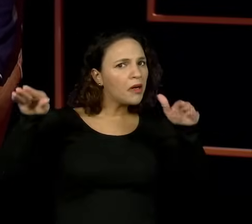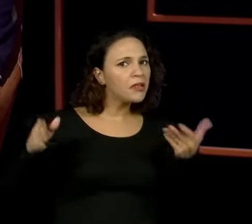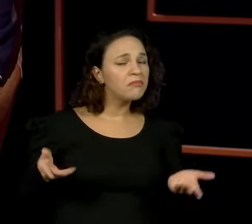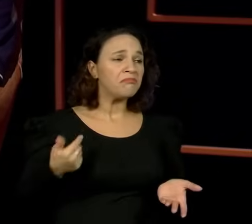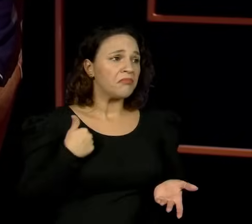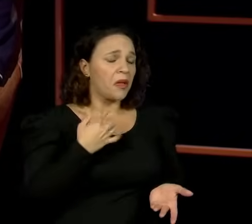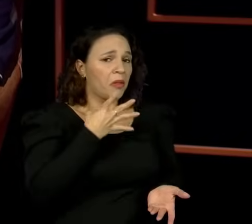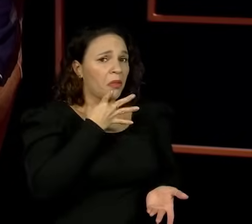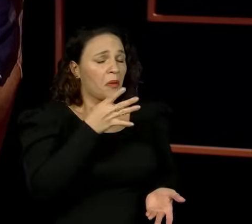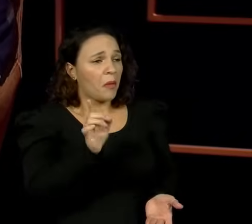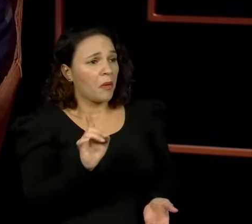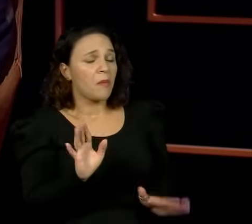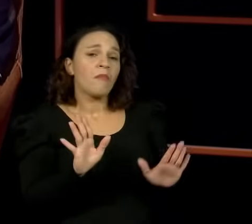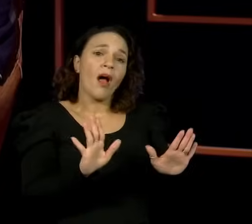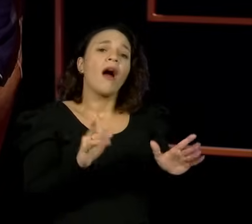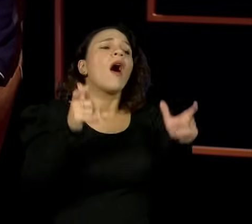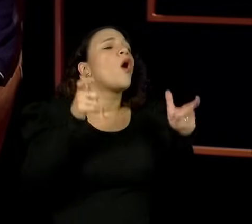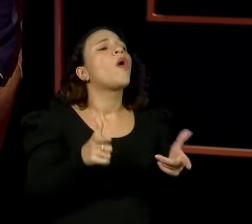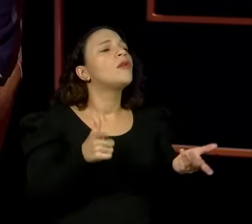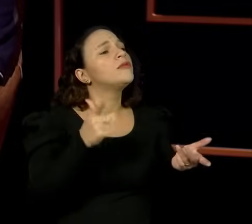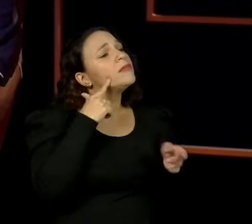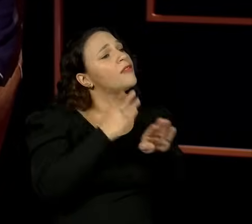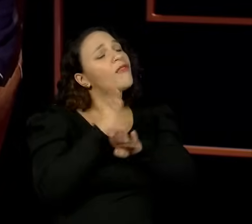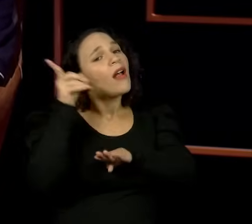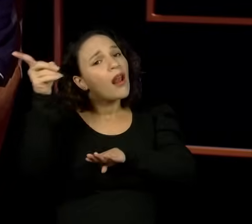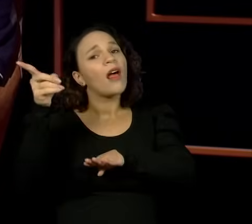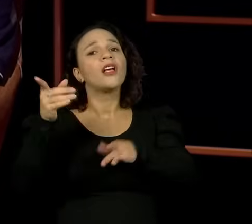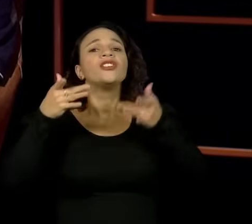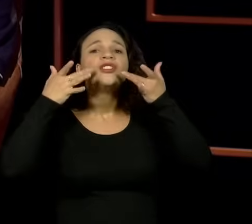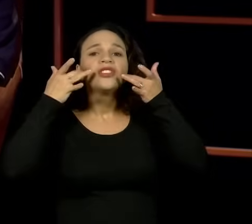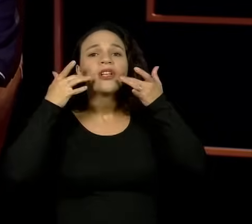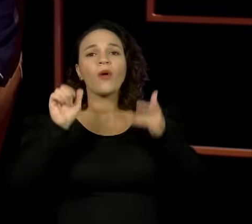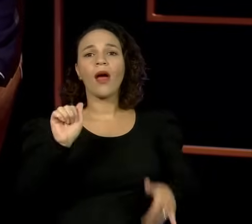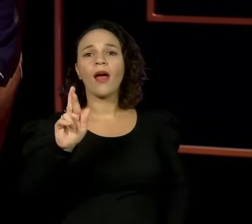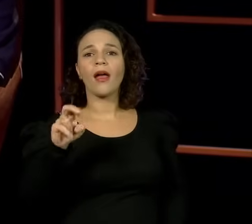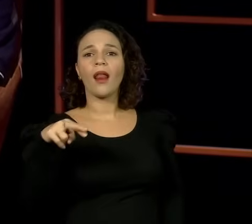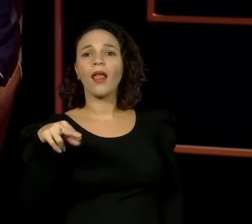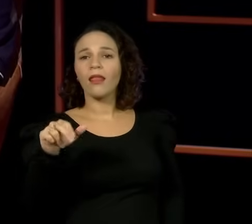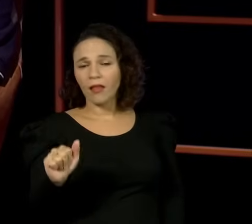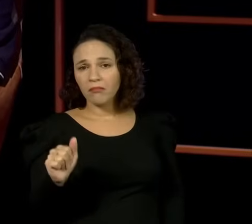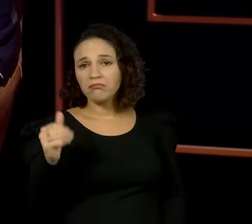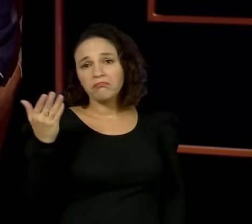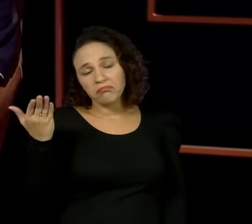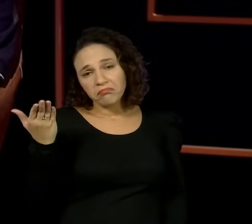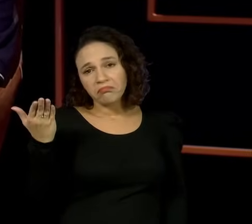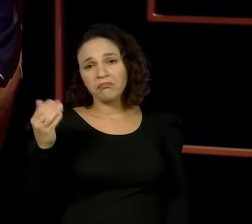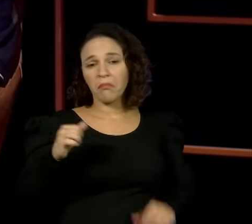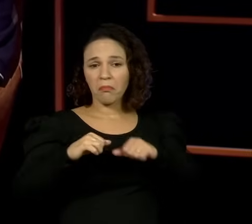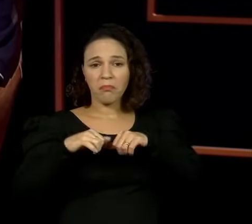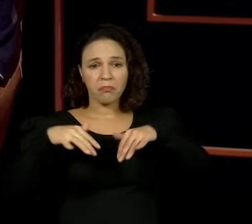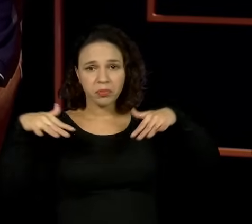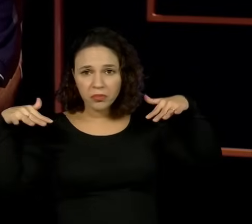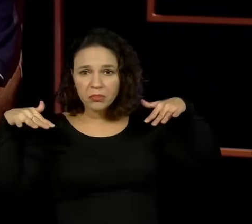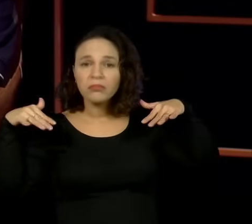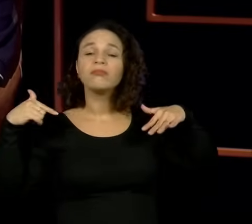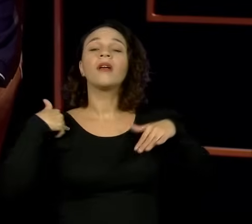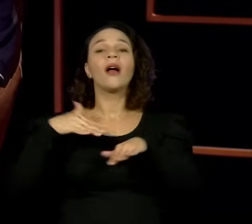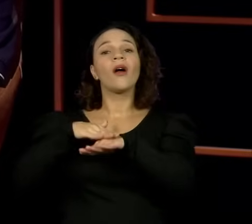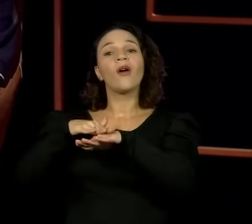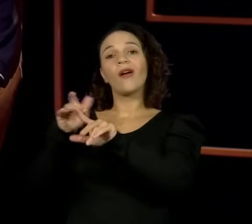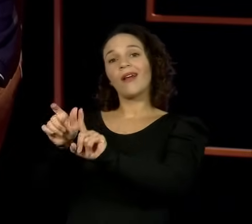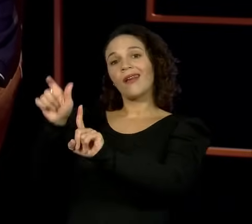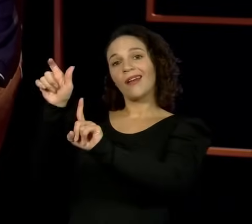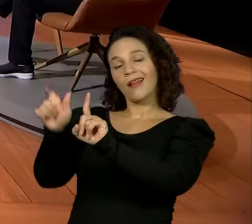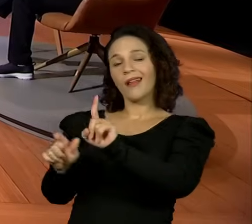conheço ninguém, mas onde eu vou? Disse, vai ao Teatro de Arena. Aí eu fui ao Teatro de Arena, conversei com Augusto Boal, um dos